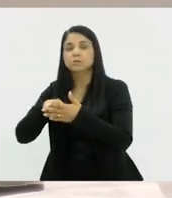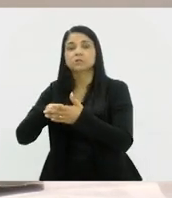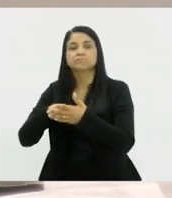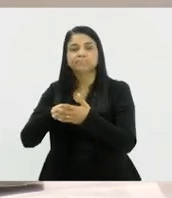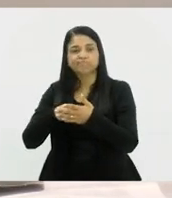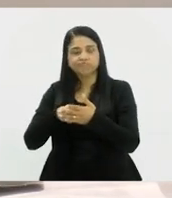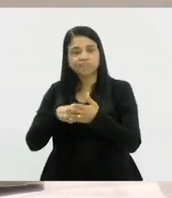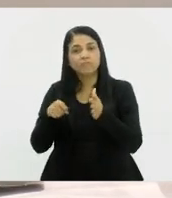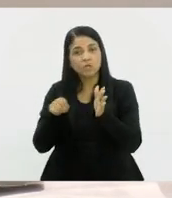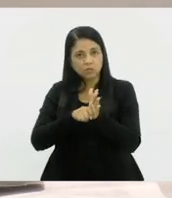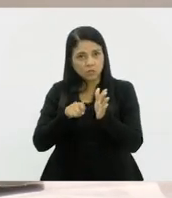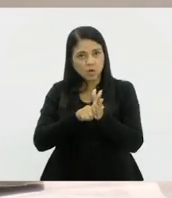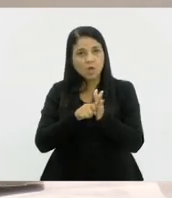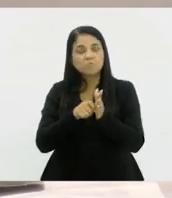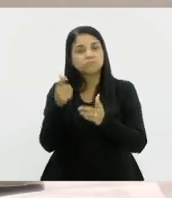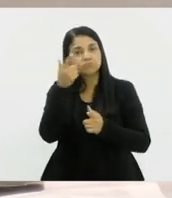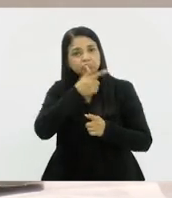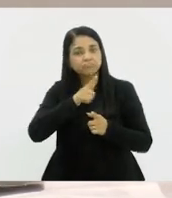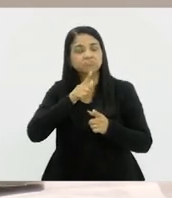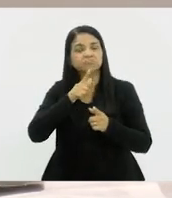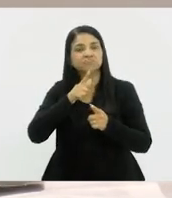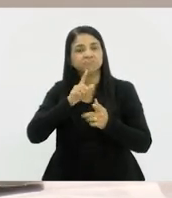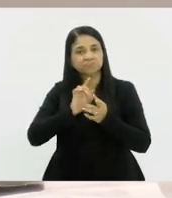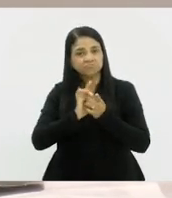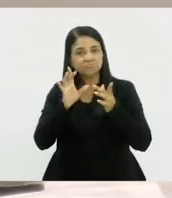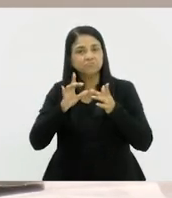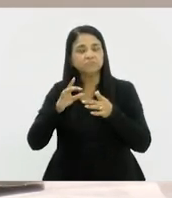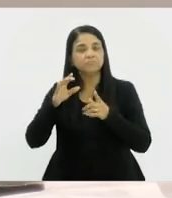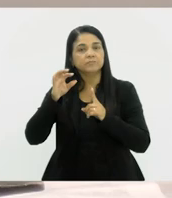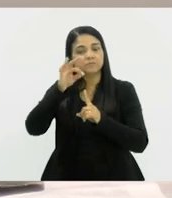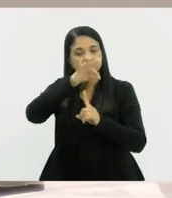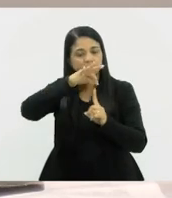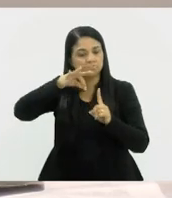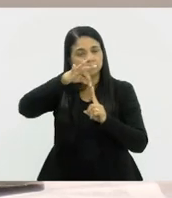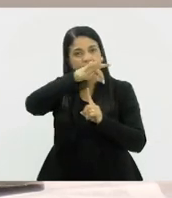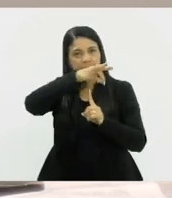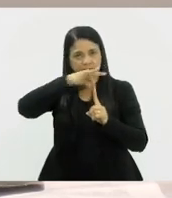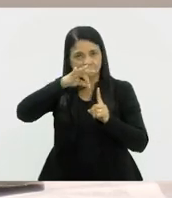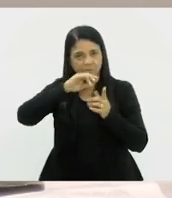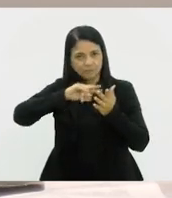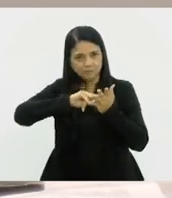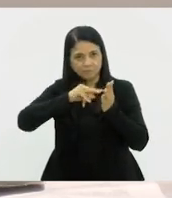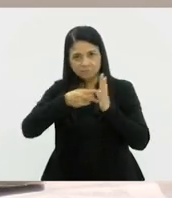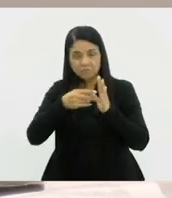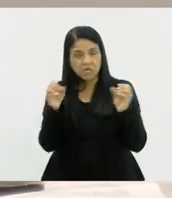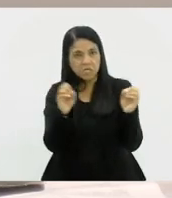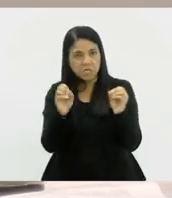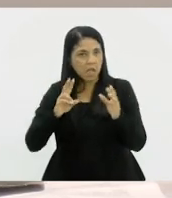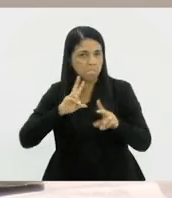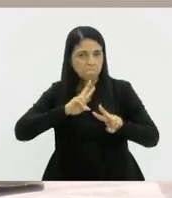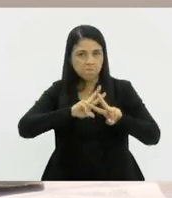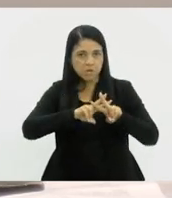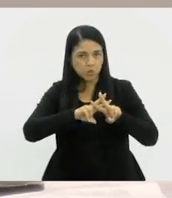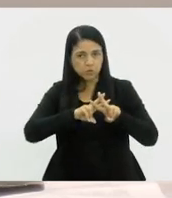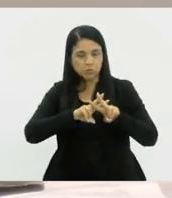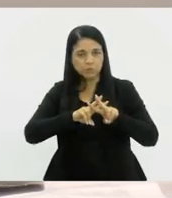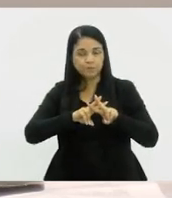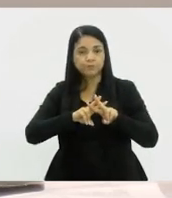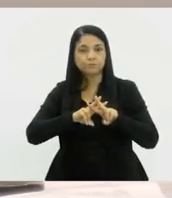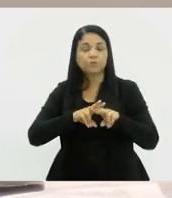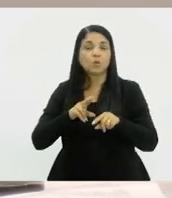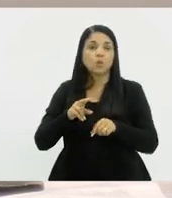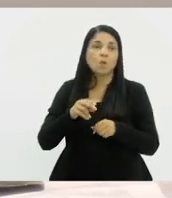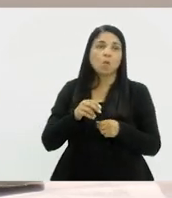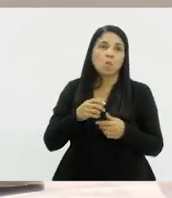droga para fins espirituais ou seja ninguém pode ser preso por produzir ou